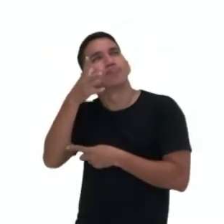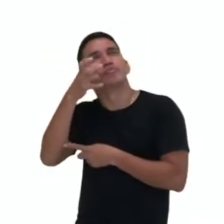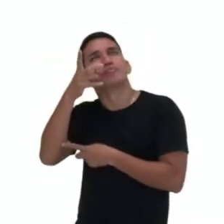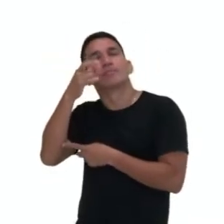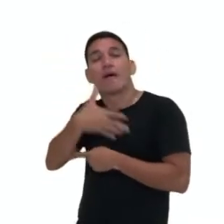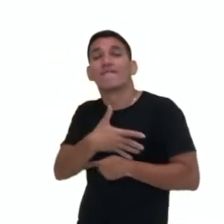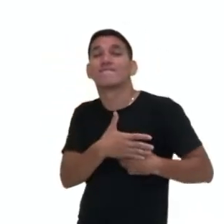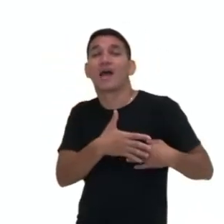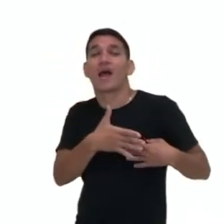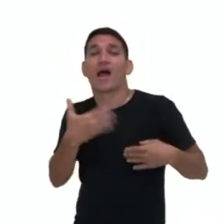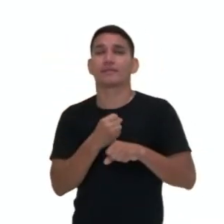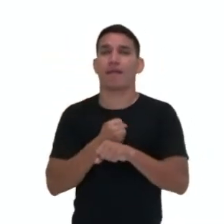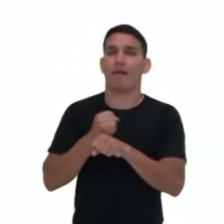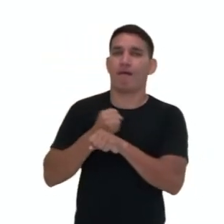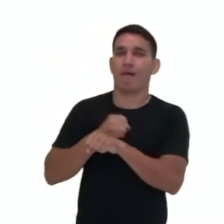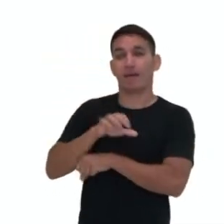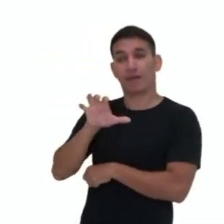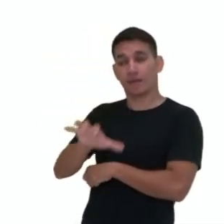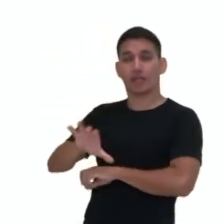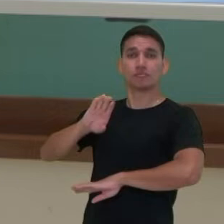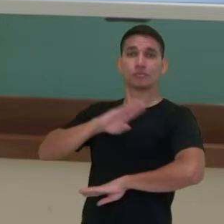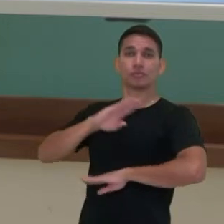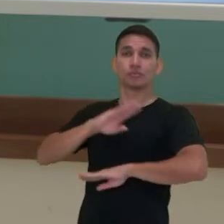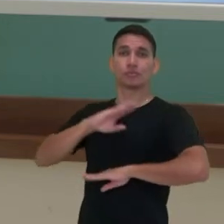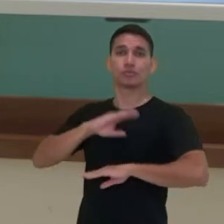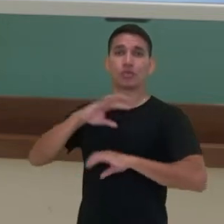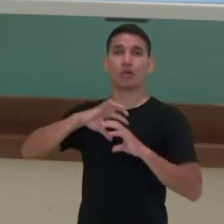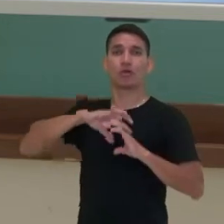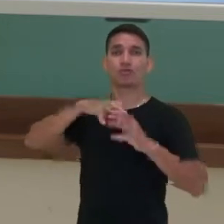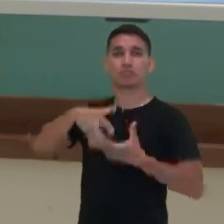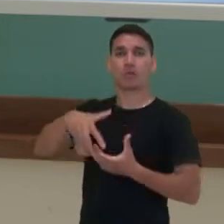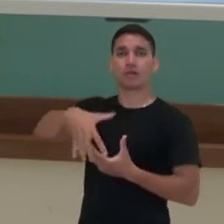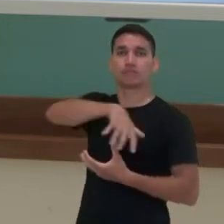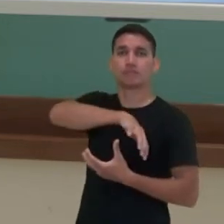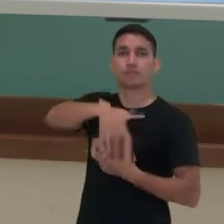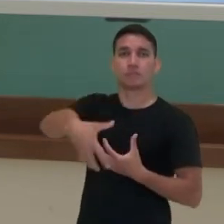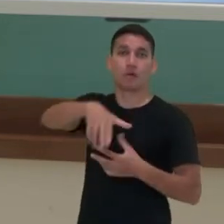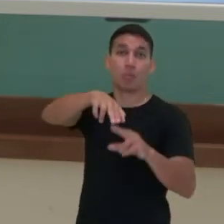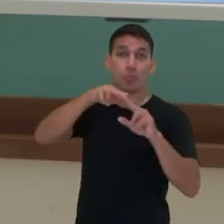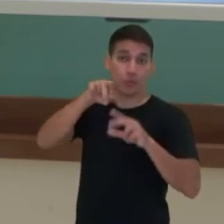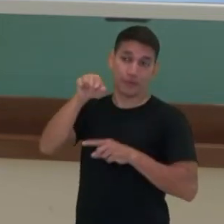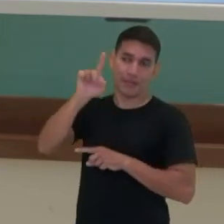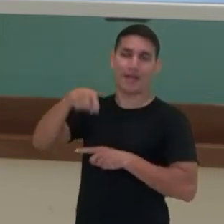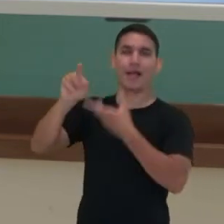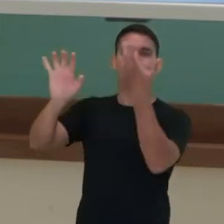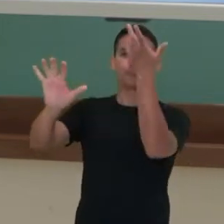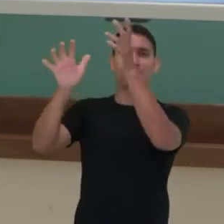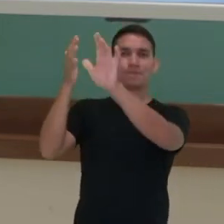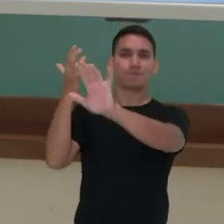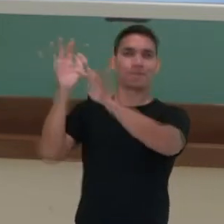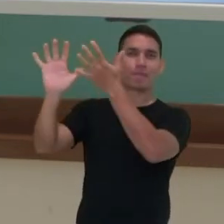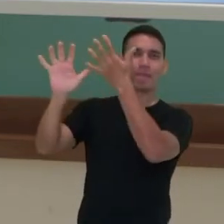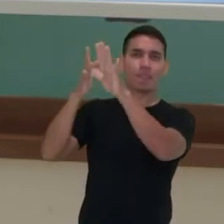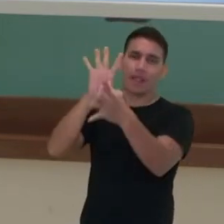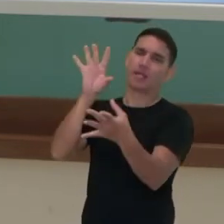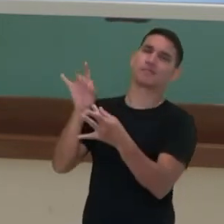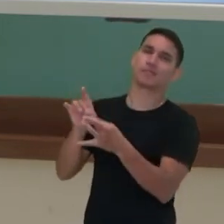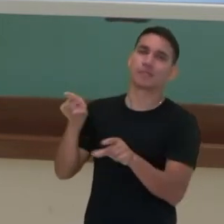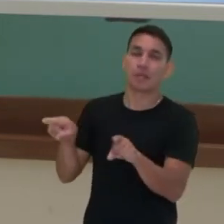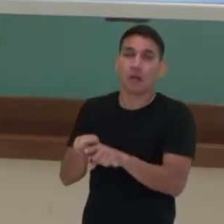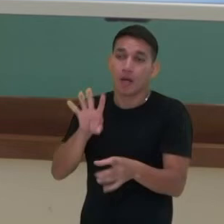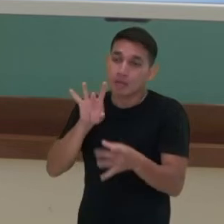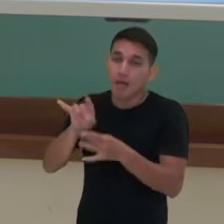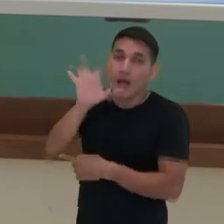de vários anos dessas condições da atmosfera. Aí nós classificamos como um clima específico